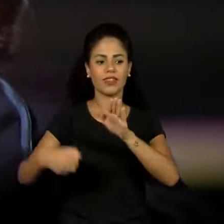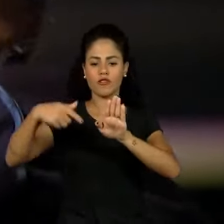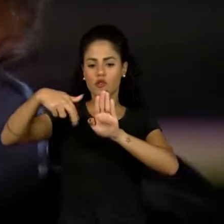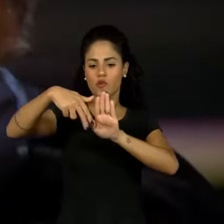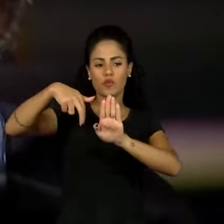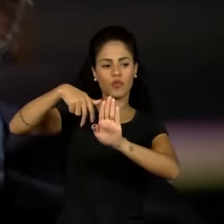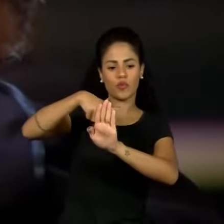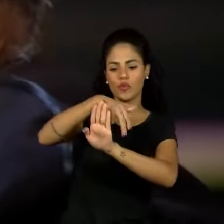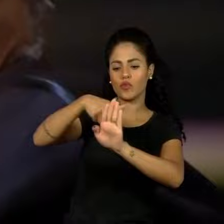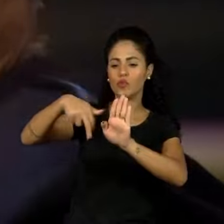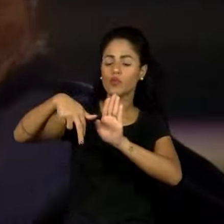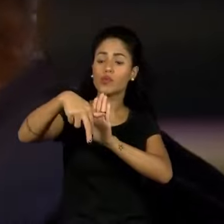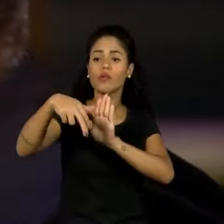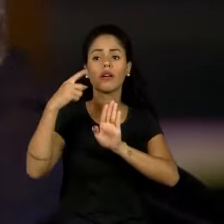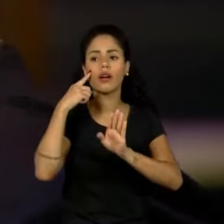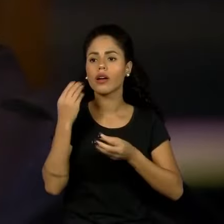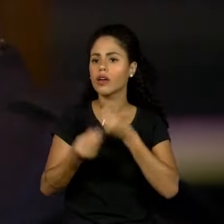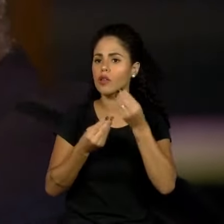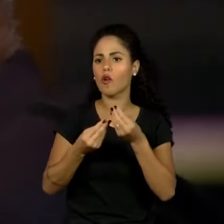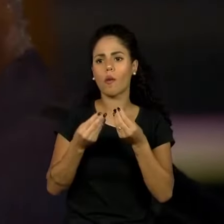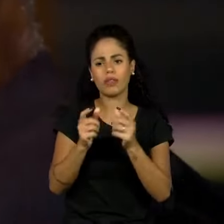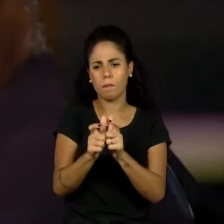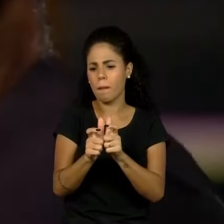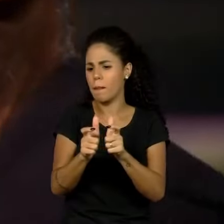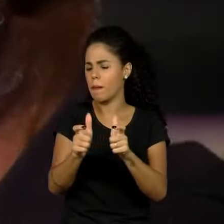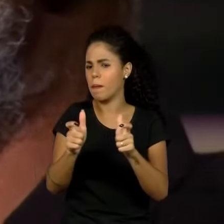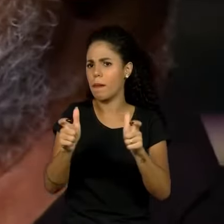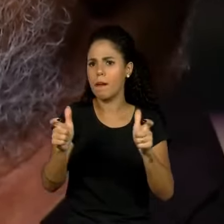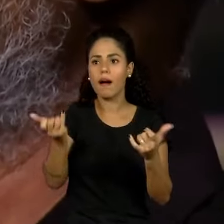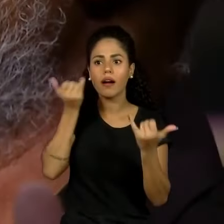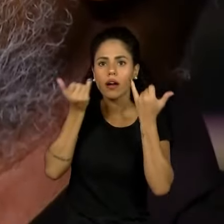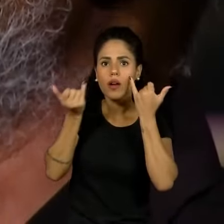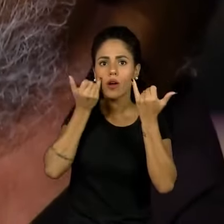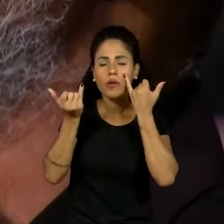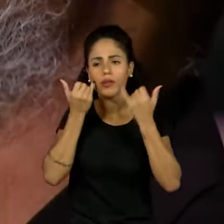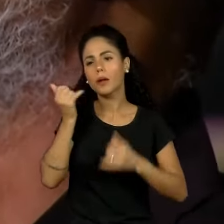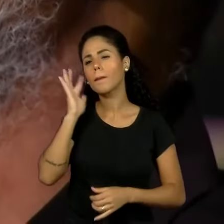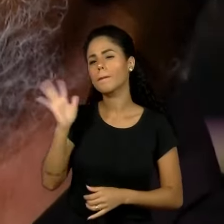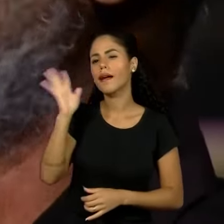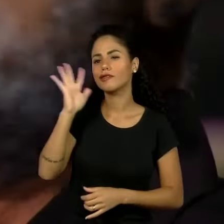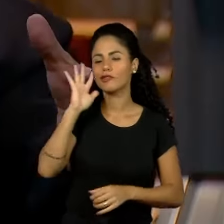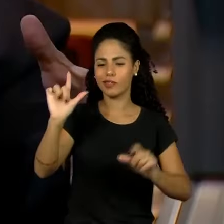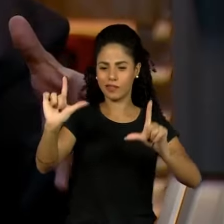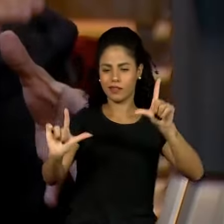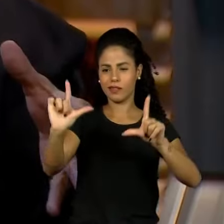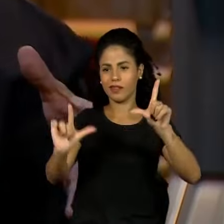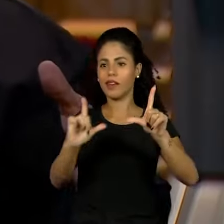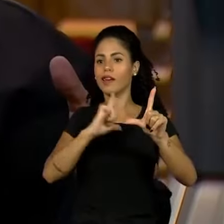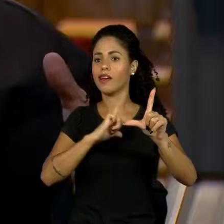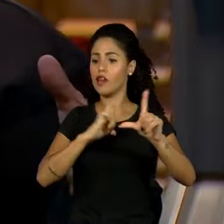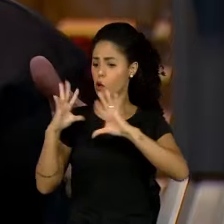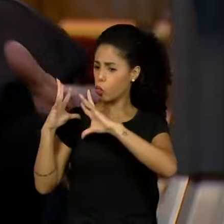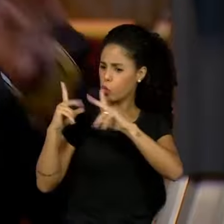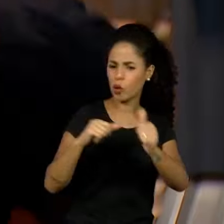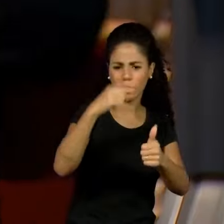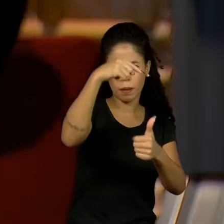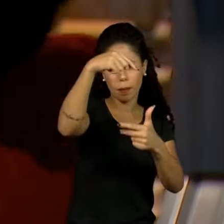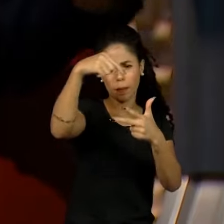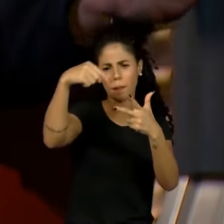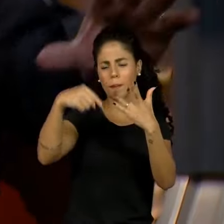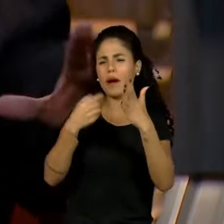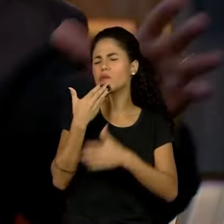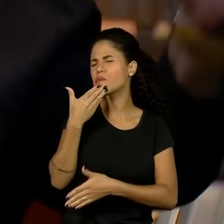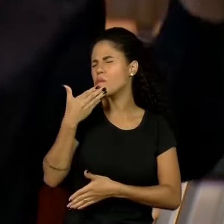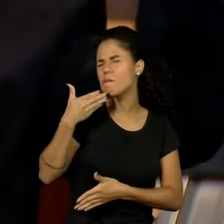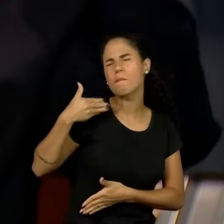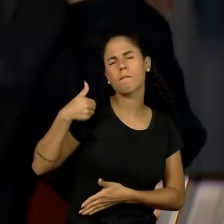ele tem lá ele tem esquetes maravilhosos Mas você imagina assim um programa do porta juntando todos esses esquetes os melhores